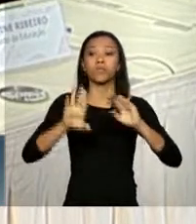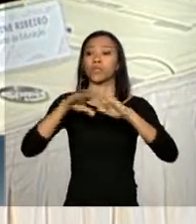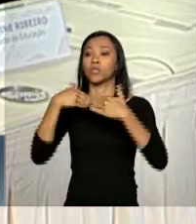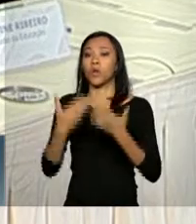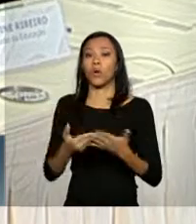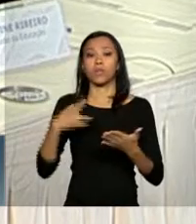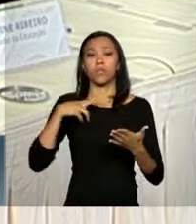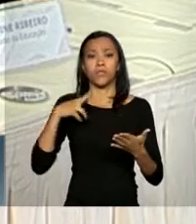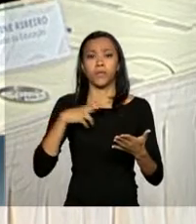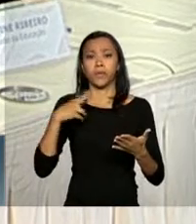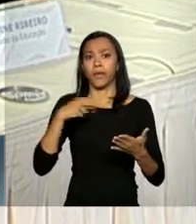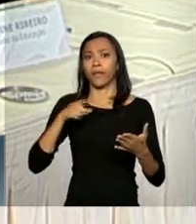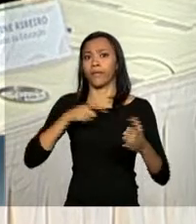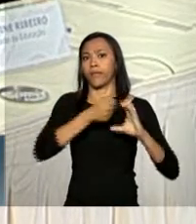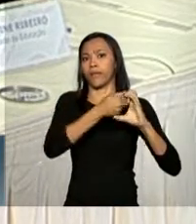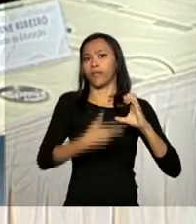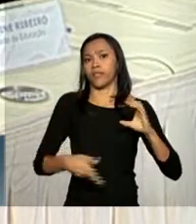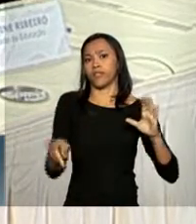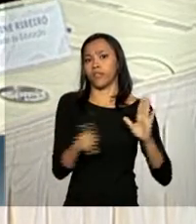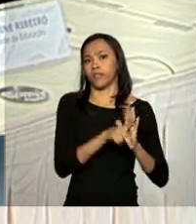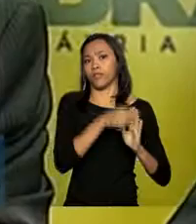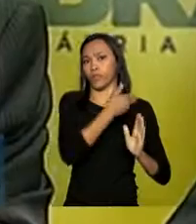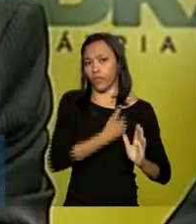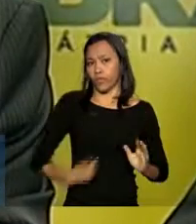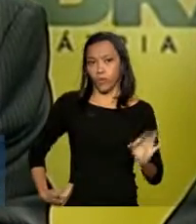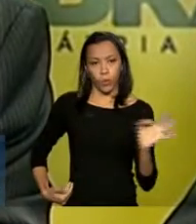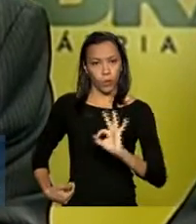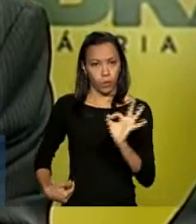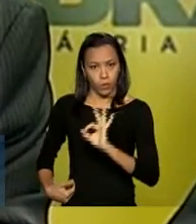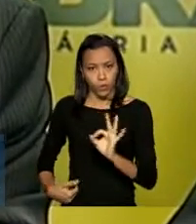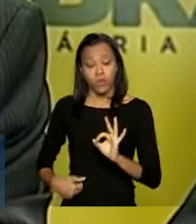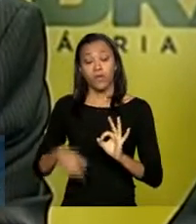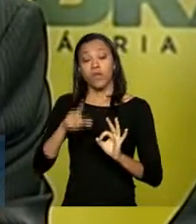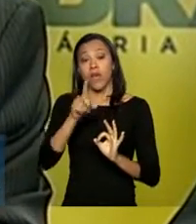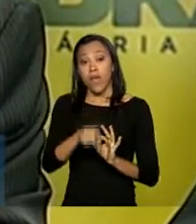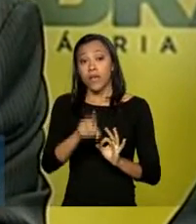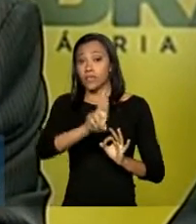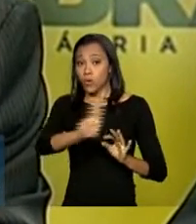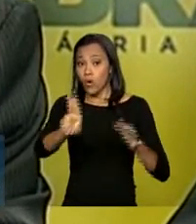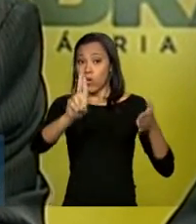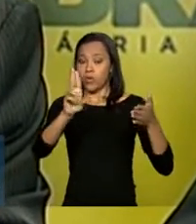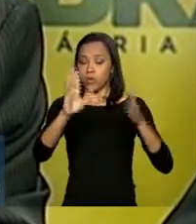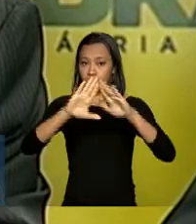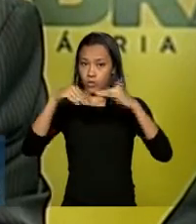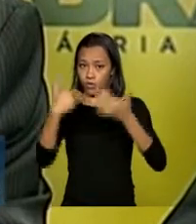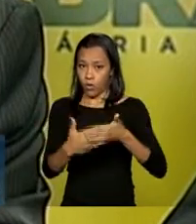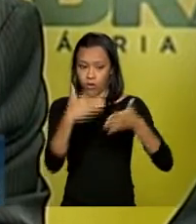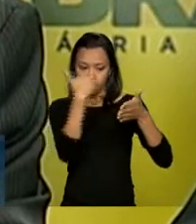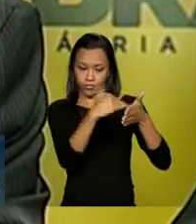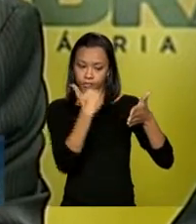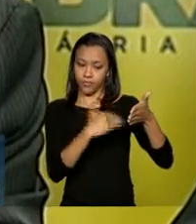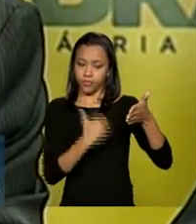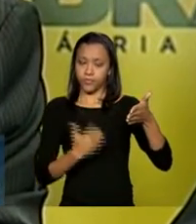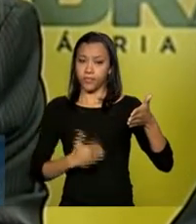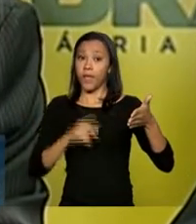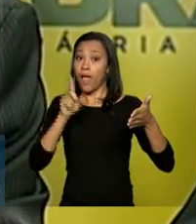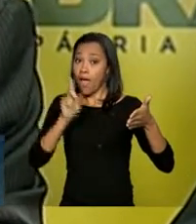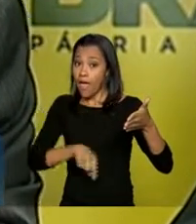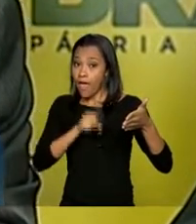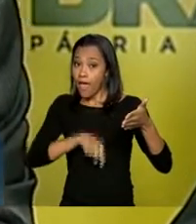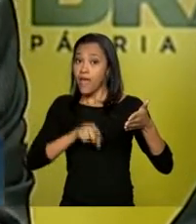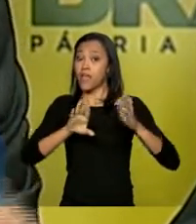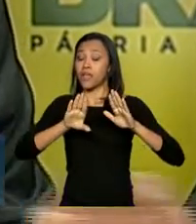A simples soma desses 3 critérios nos indicou essas escolas. Vocês veem, na grande maioria, são escola família